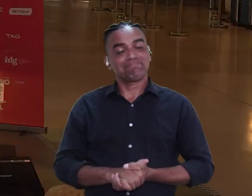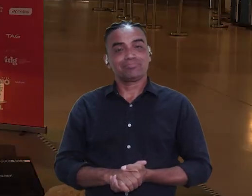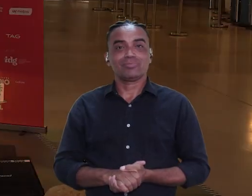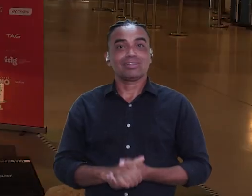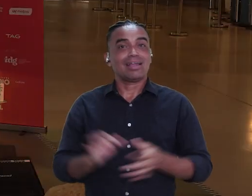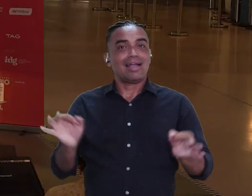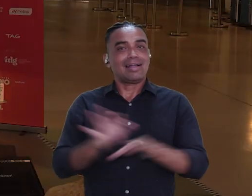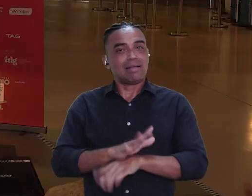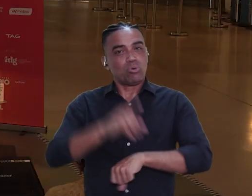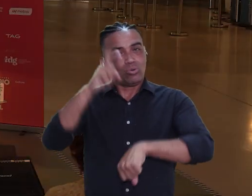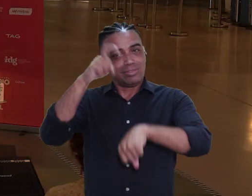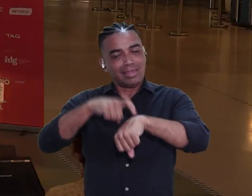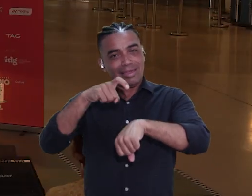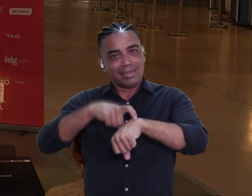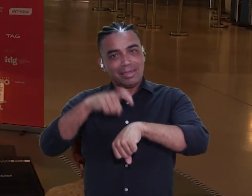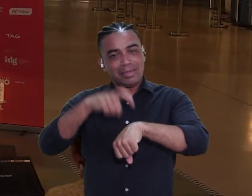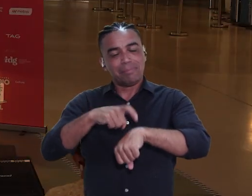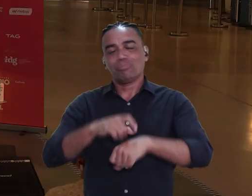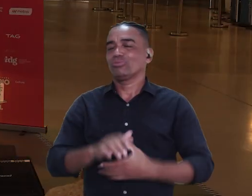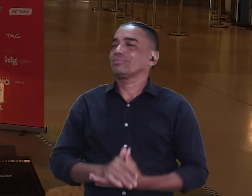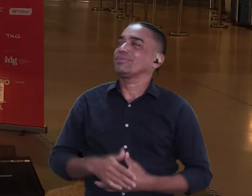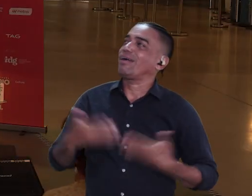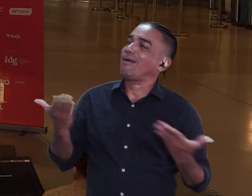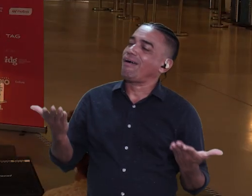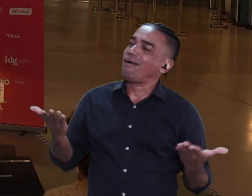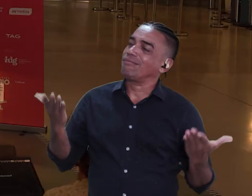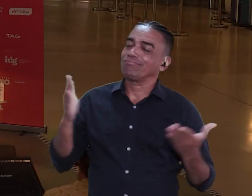Oh, gente, acabou o tempo.